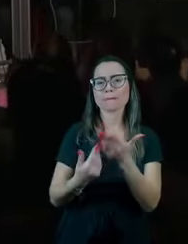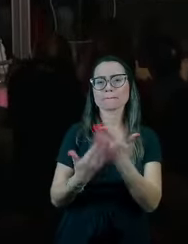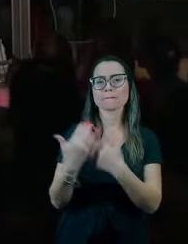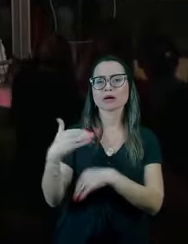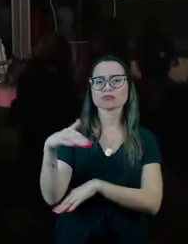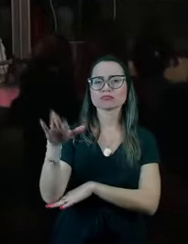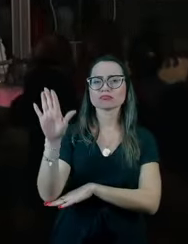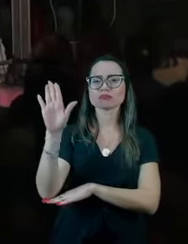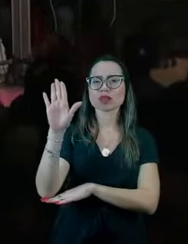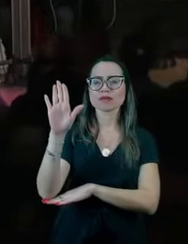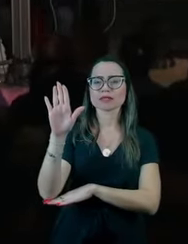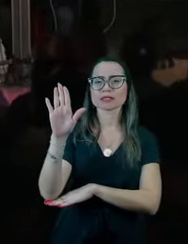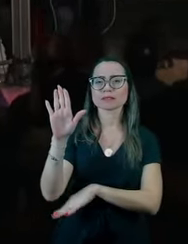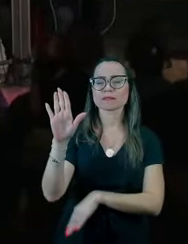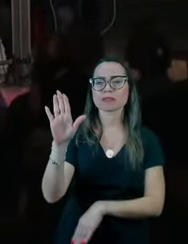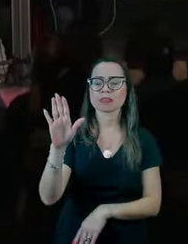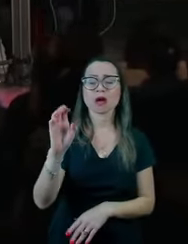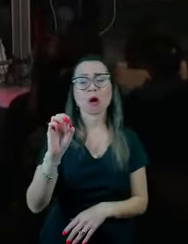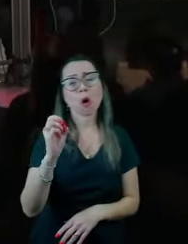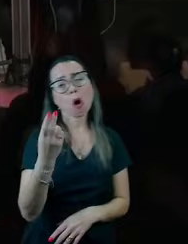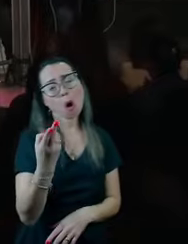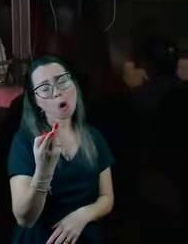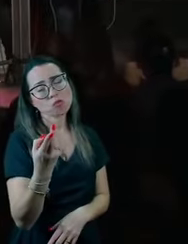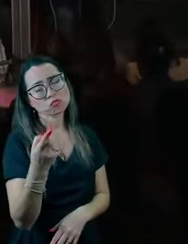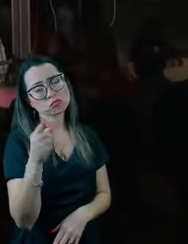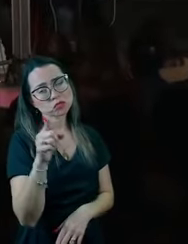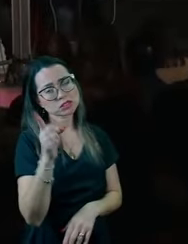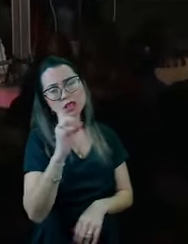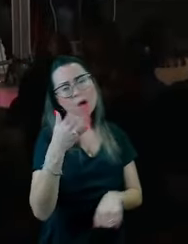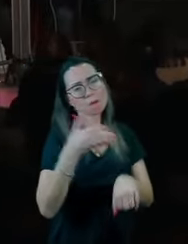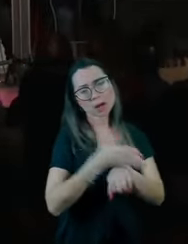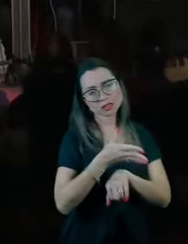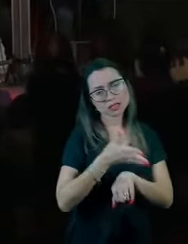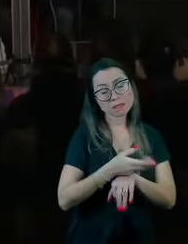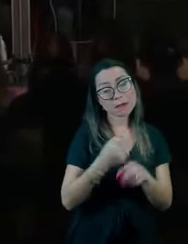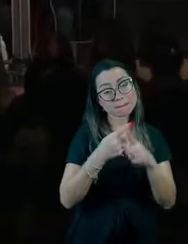Ou você não vem, mas você é jovem.